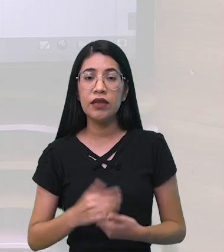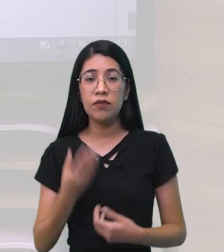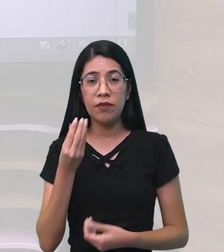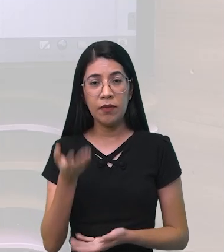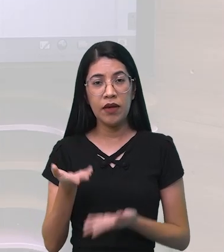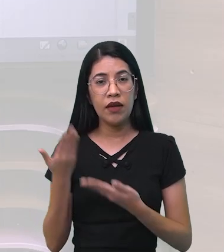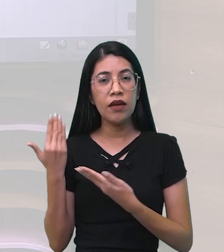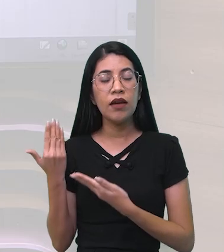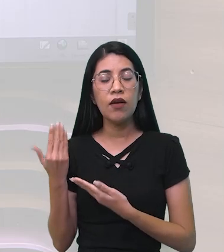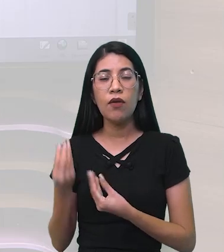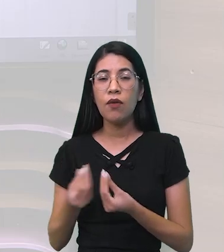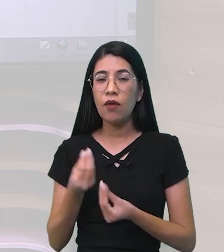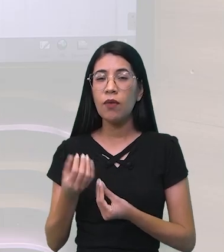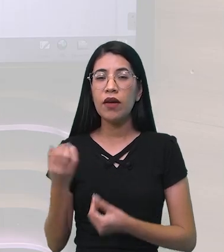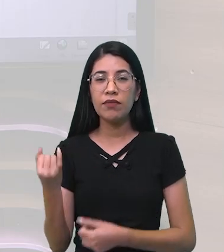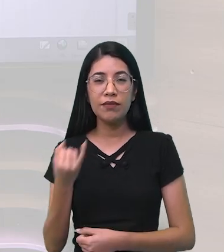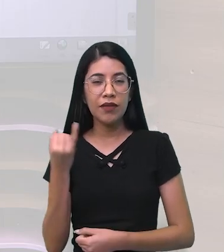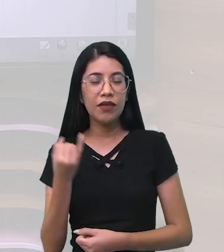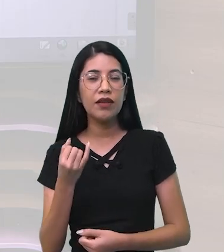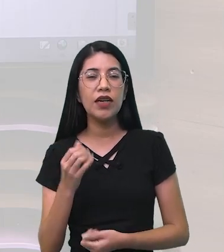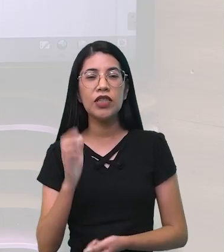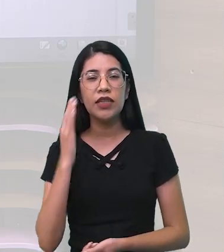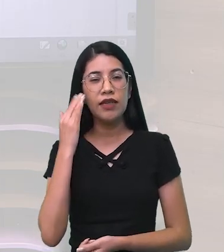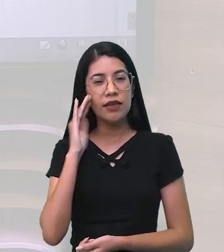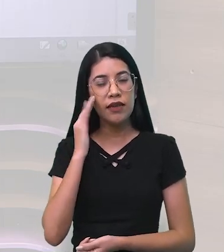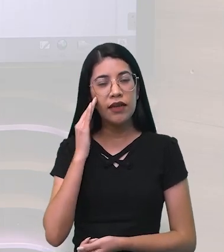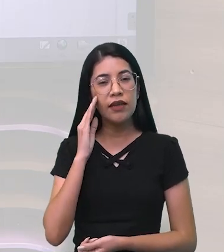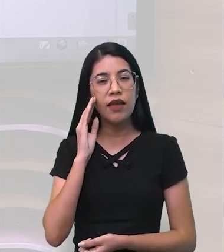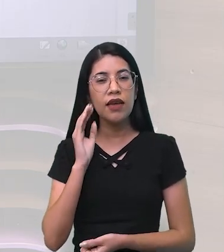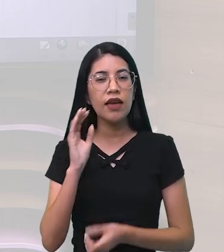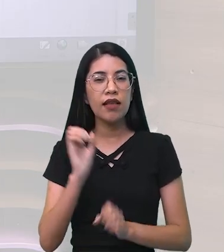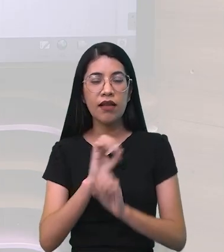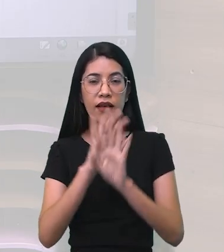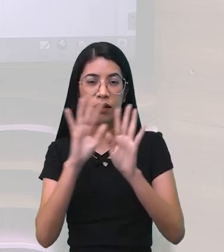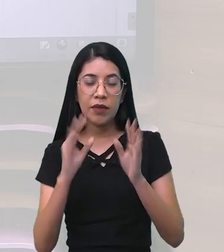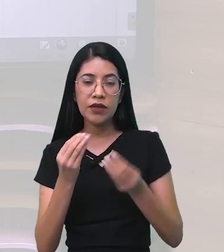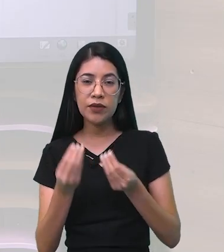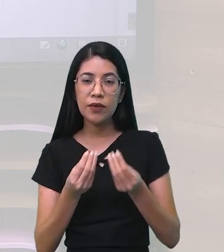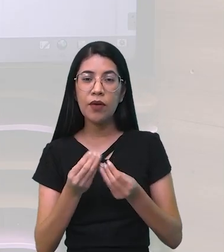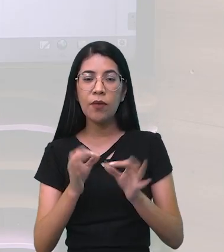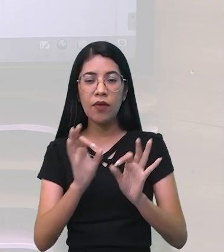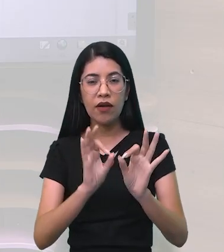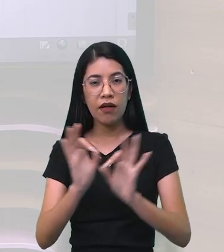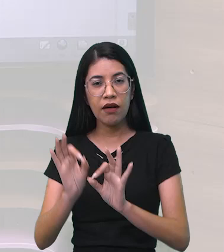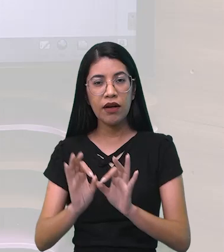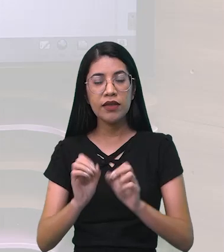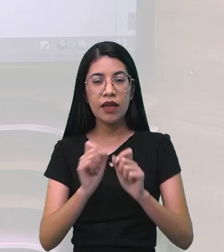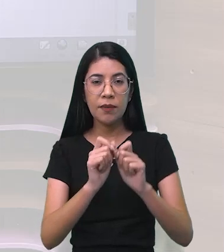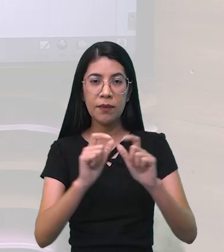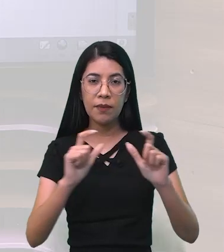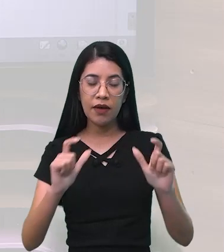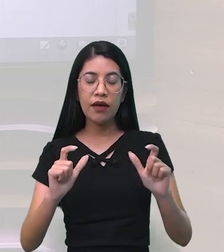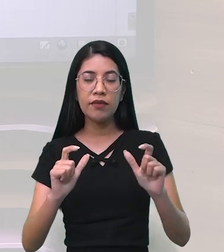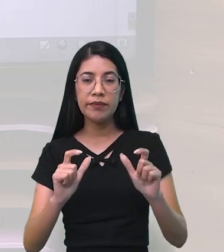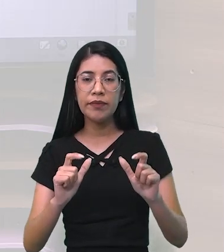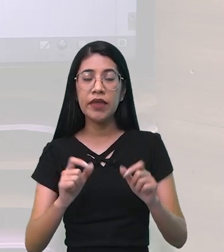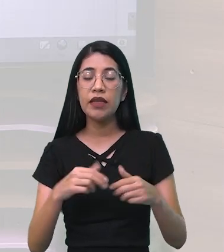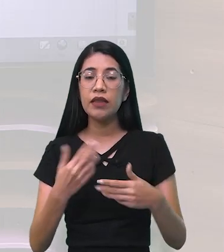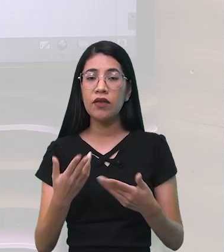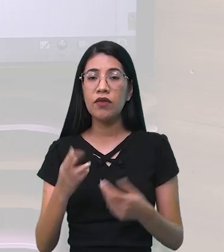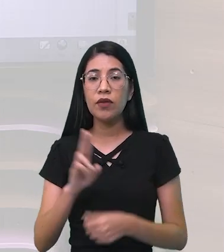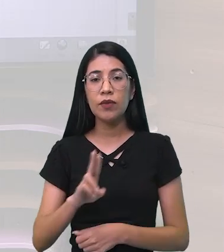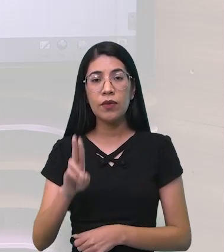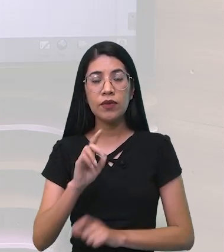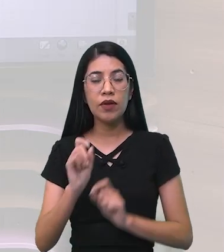como é importante você interpretar a questão e saber como montar uma expressão algébrica, tá? Então, você vai usar